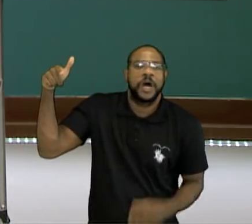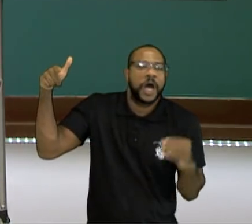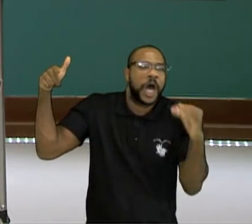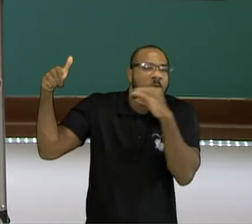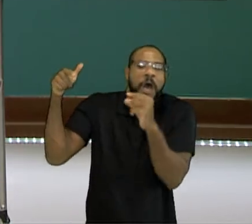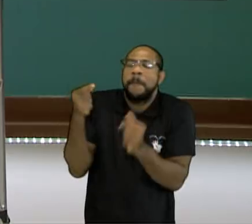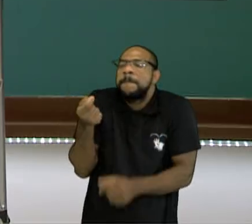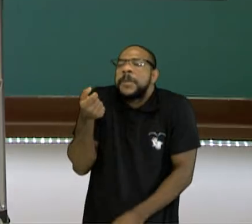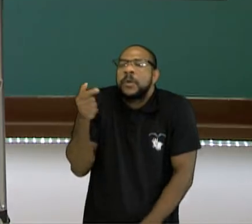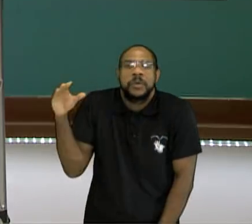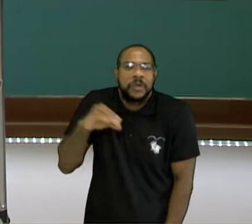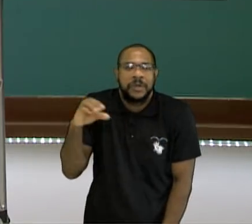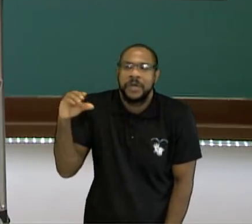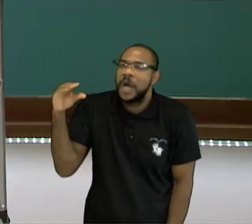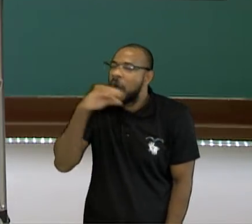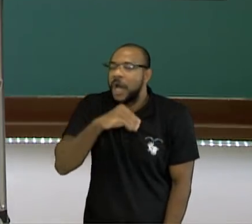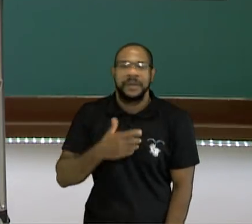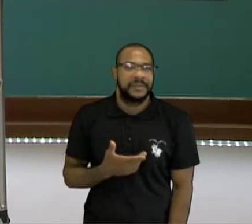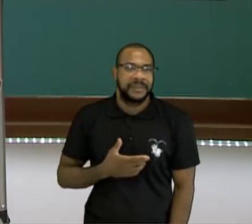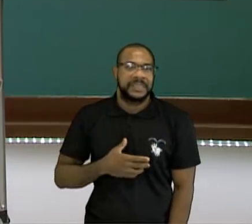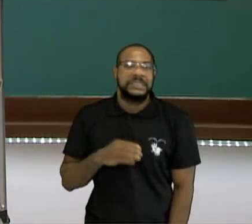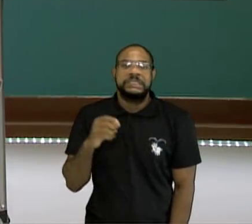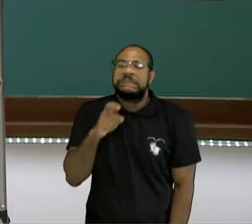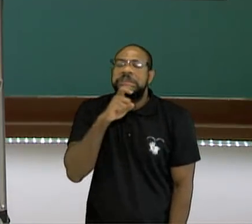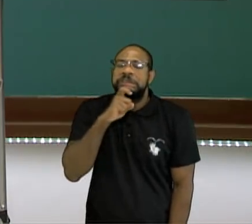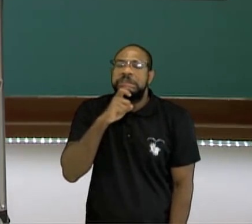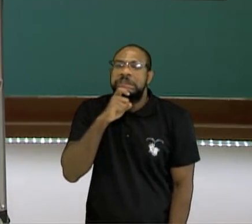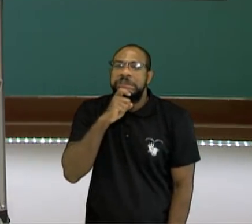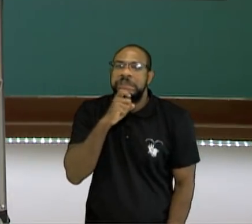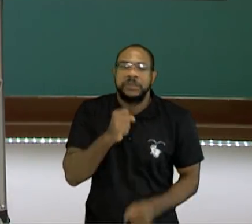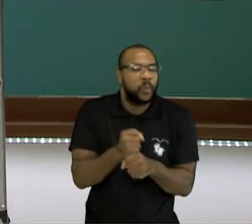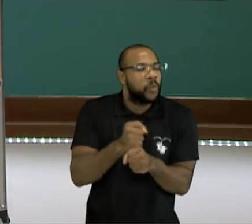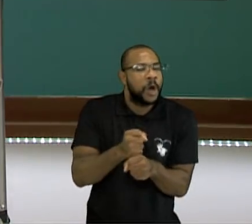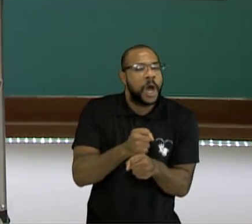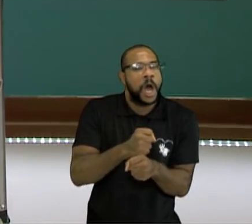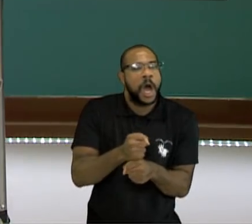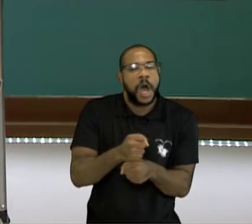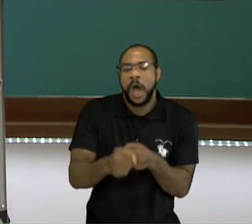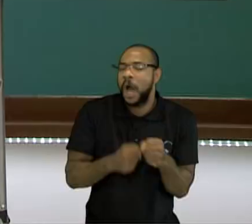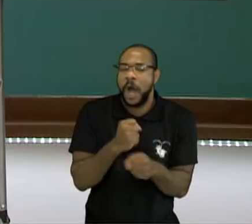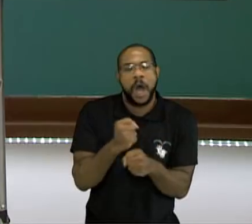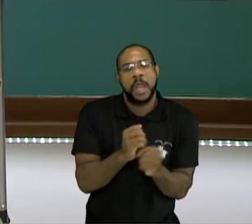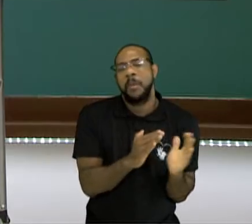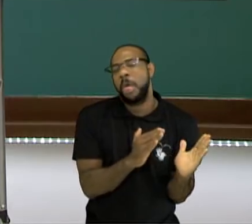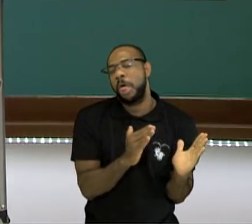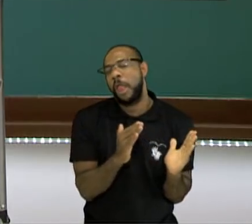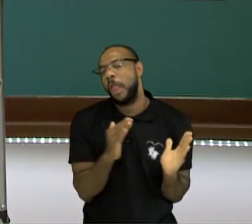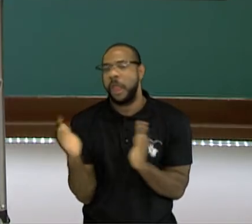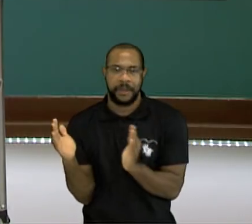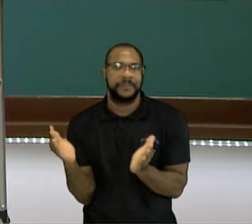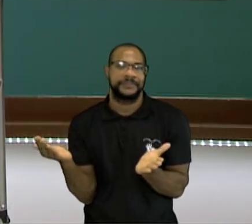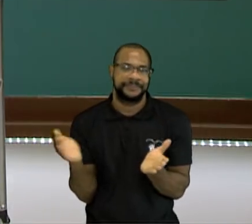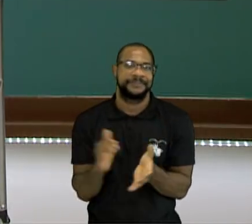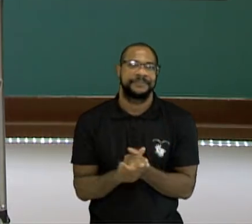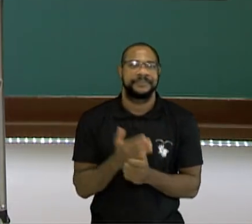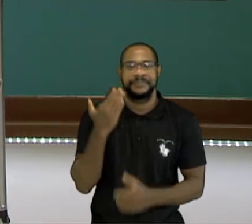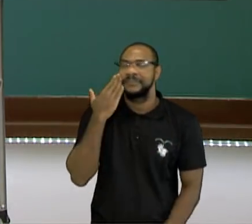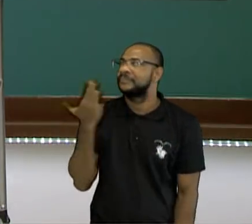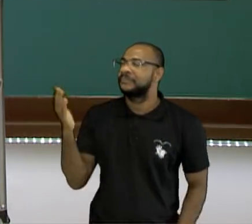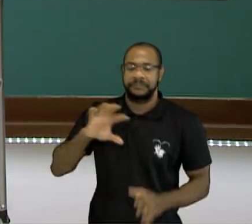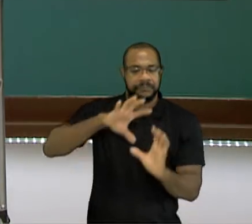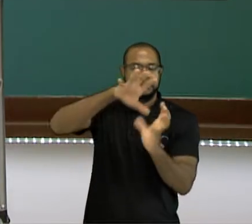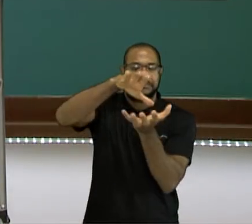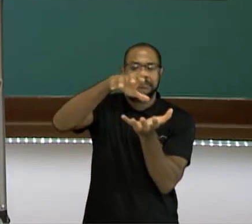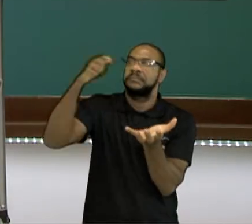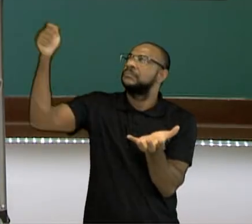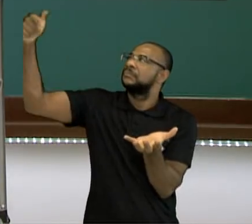temperaturas baixas o ano inteiro. Olha que características interessantes do nosso planeta a partir da forma como o